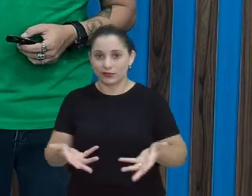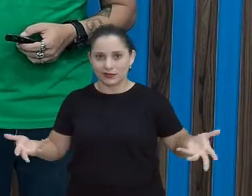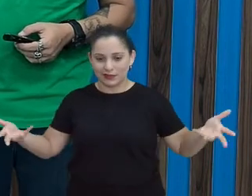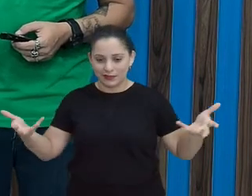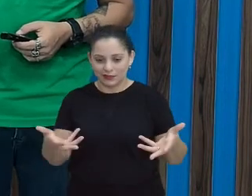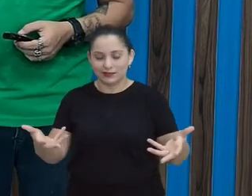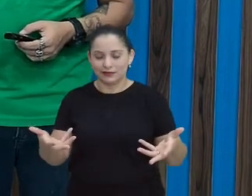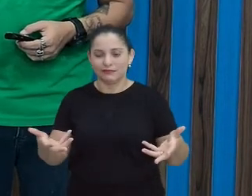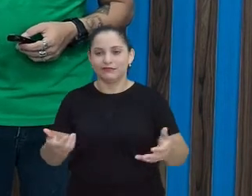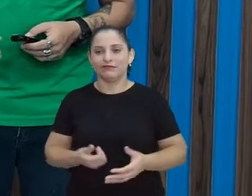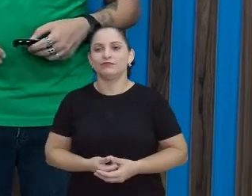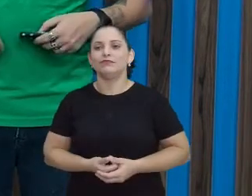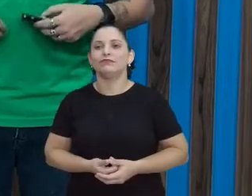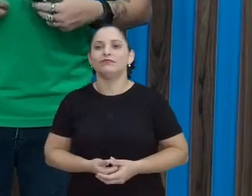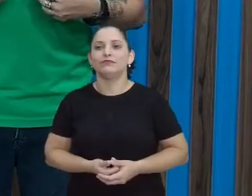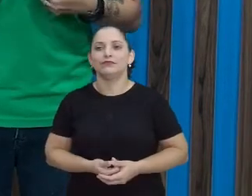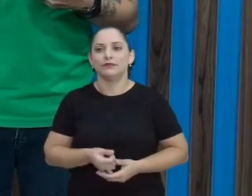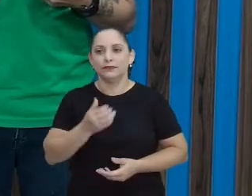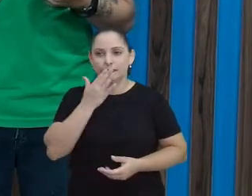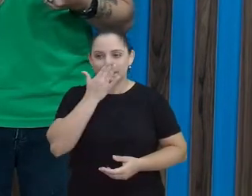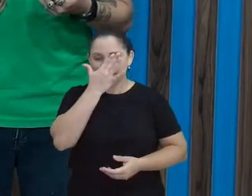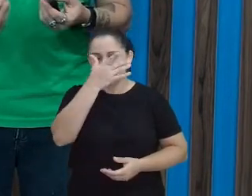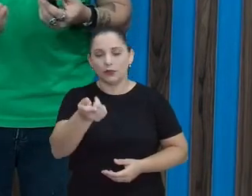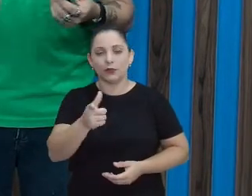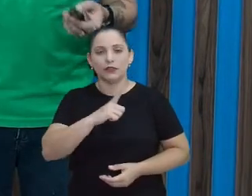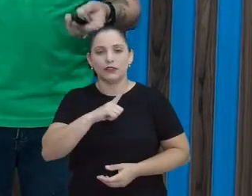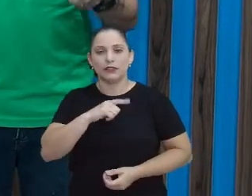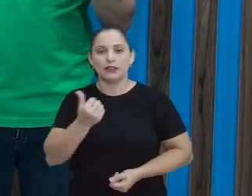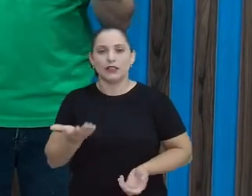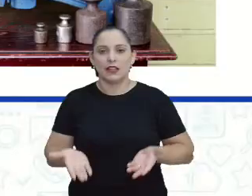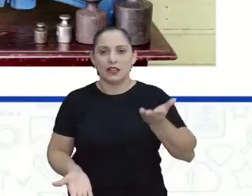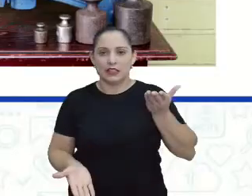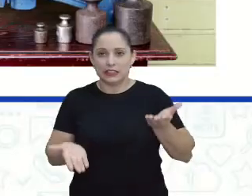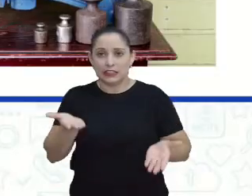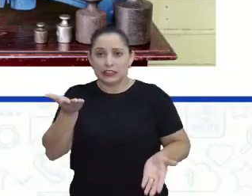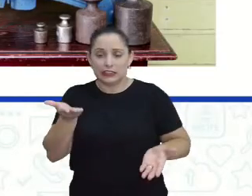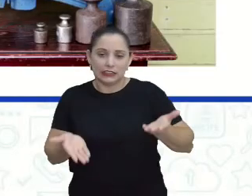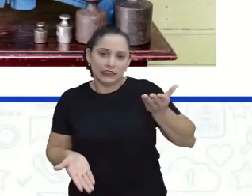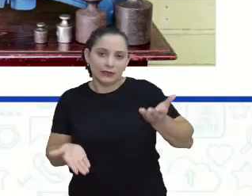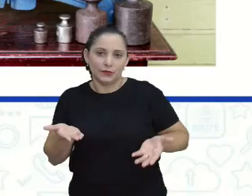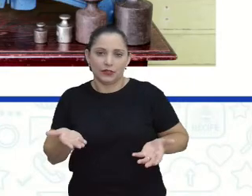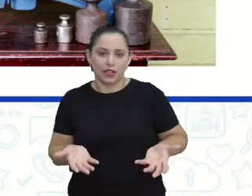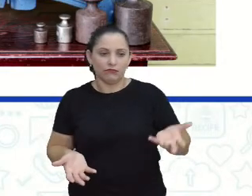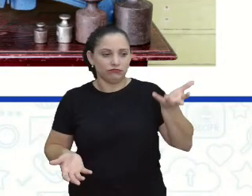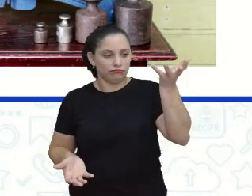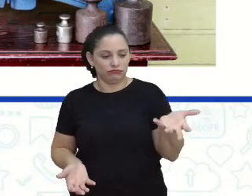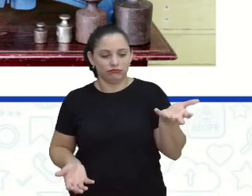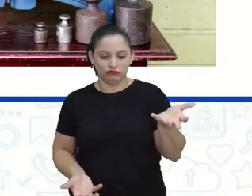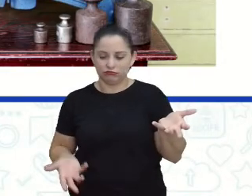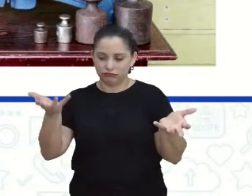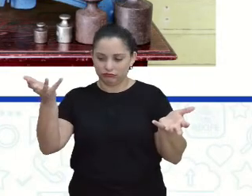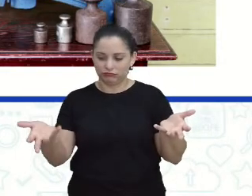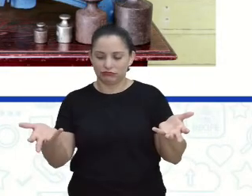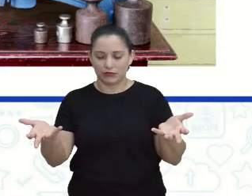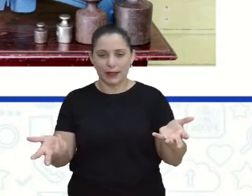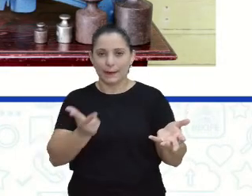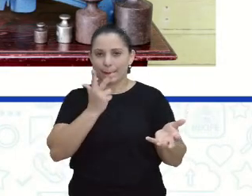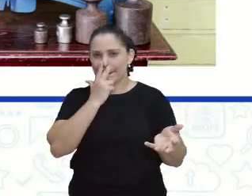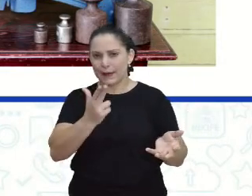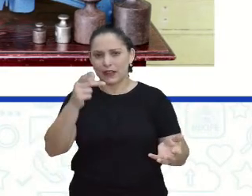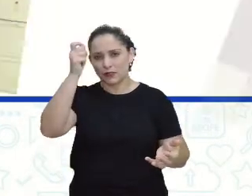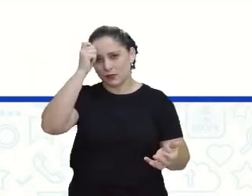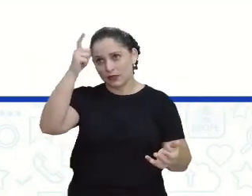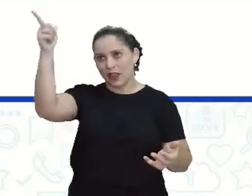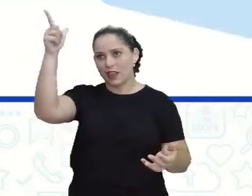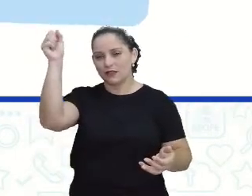pratos, por exemplo, tá certo? Então, esse equilíbrio da balança de dois pratos é como se fosse uma ideia geral para a